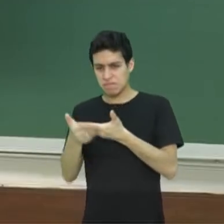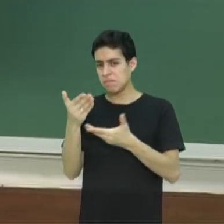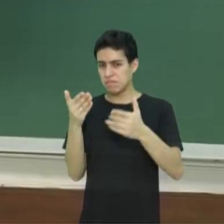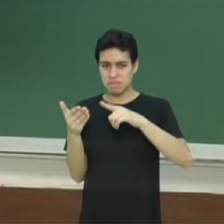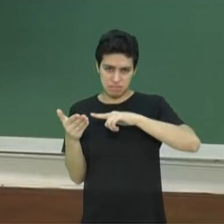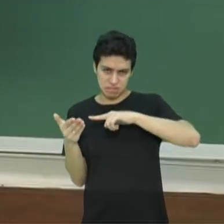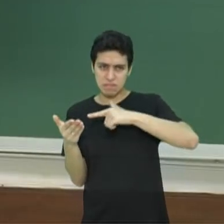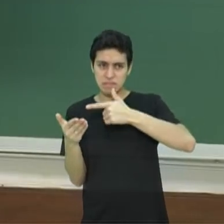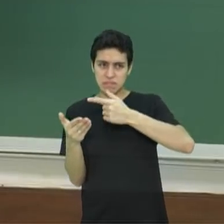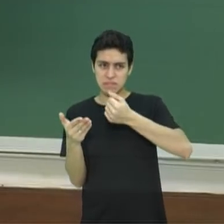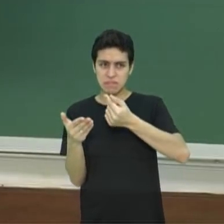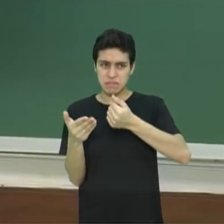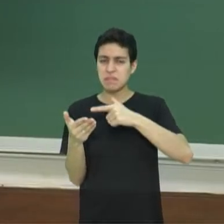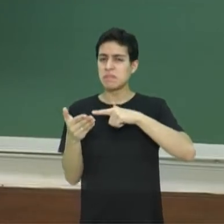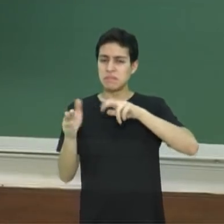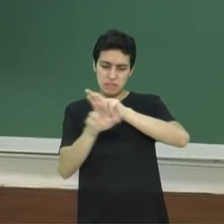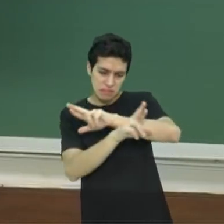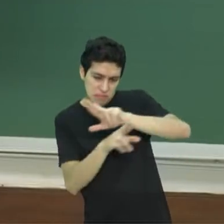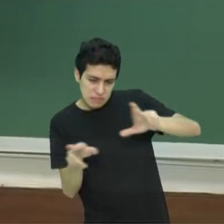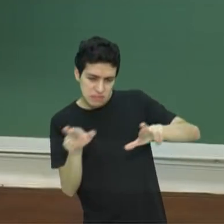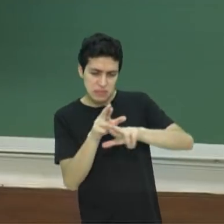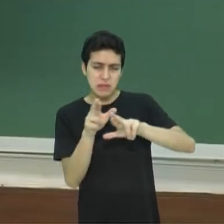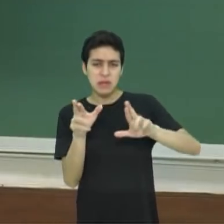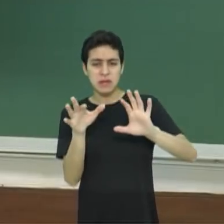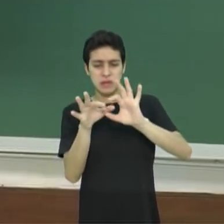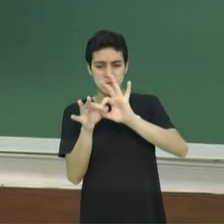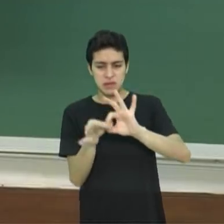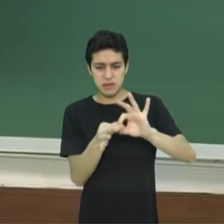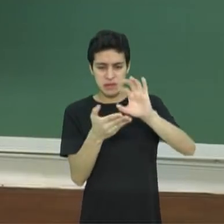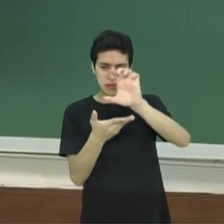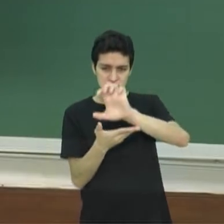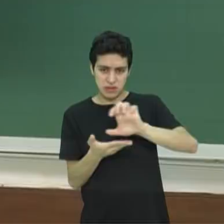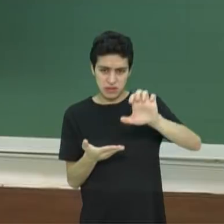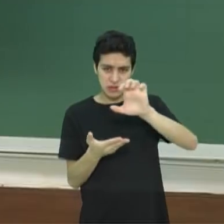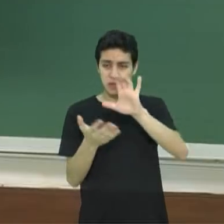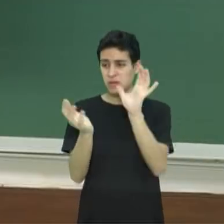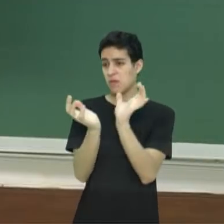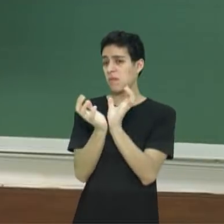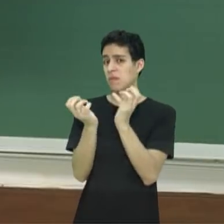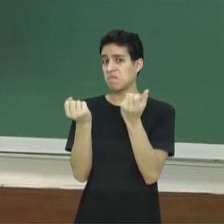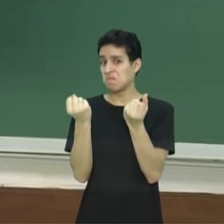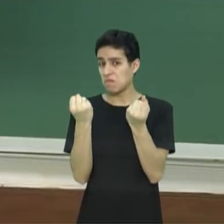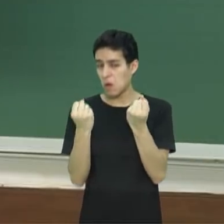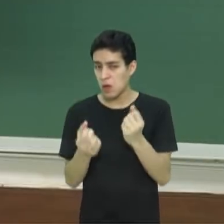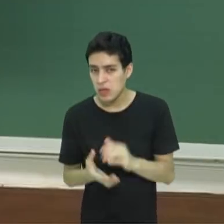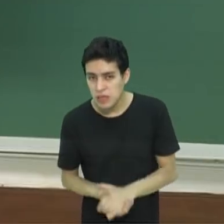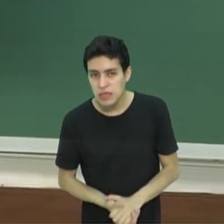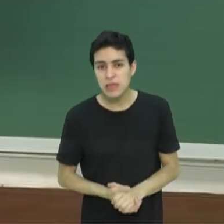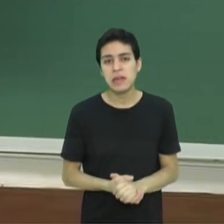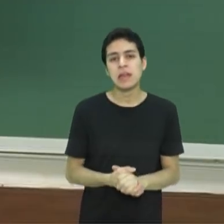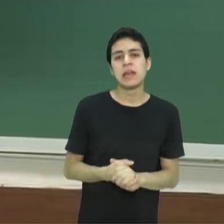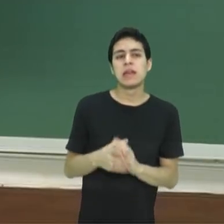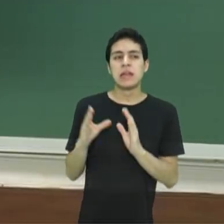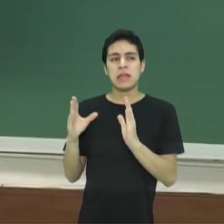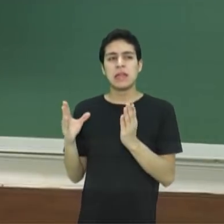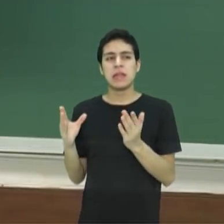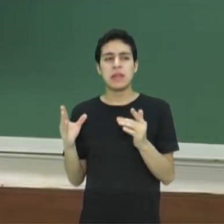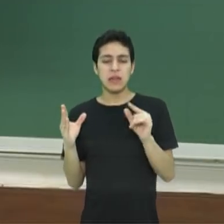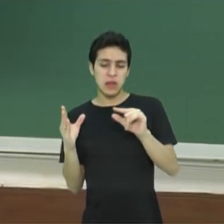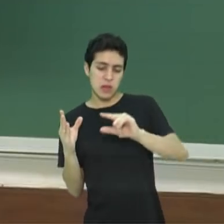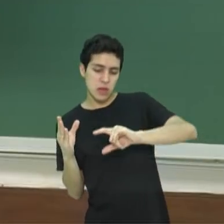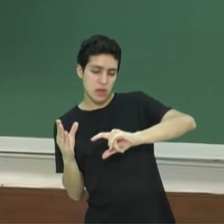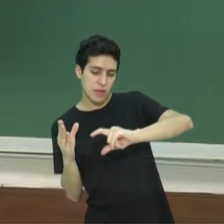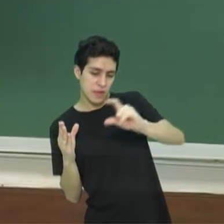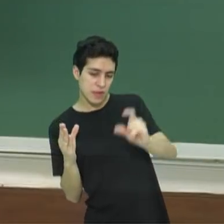né? Tem ligação aqui, né? A União Europeia é um bloco muito coeso, né? A periferia com